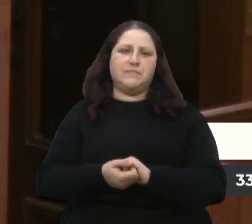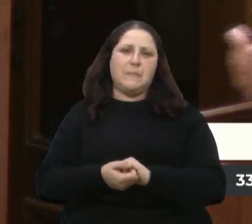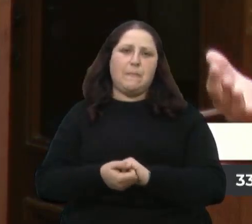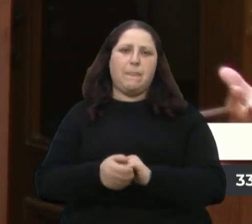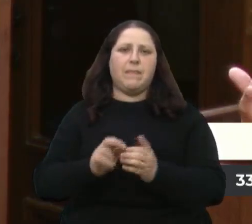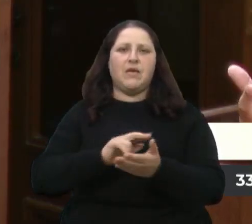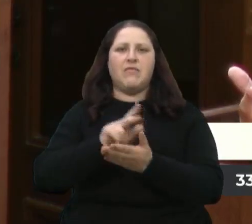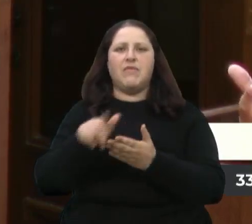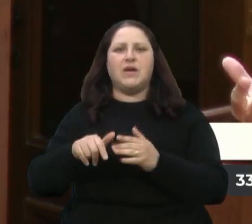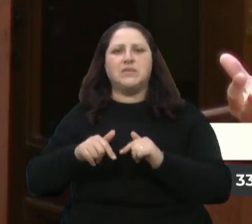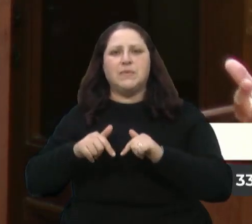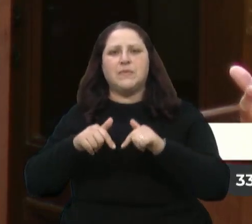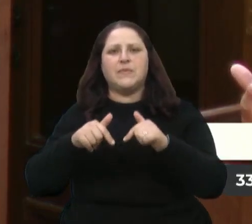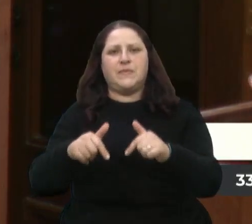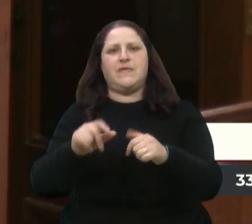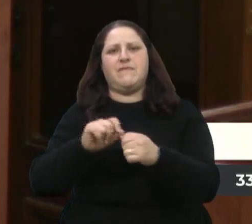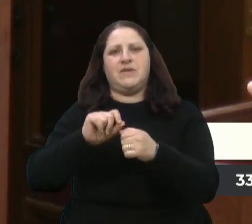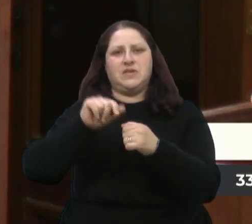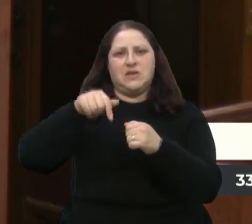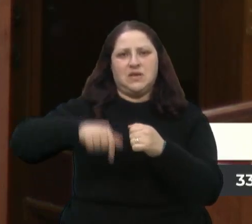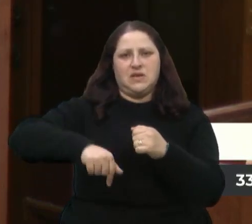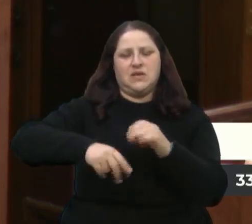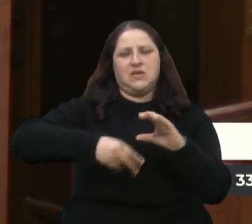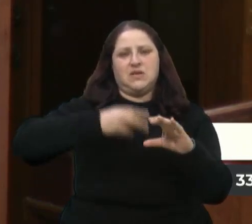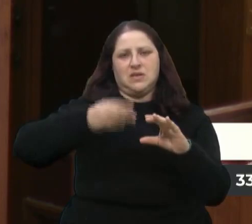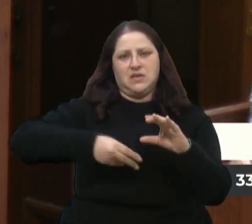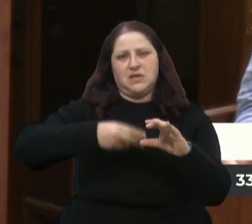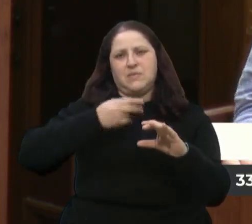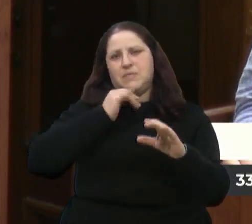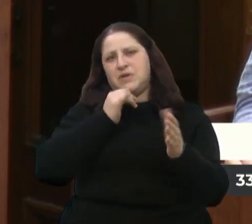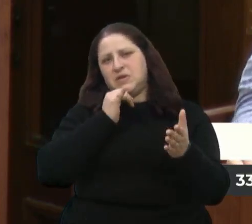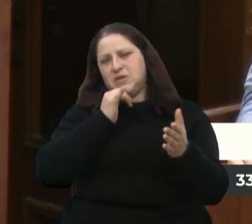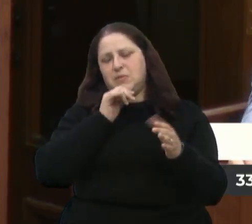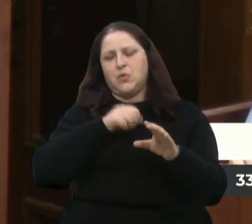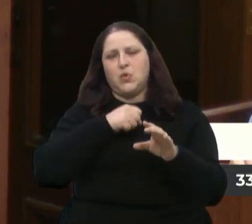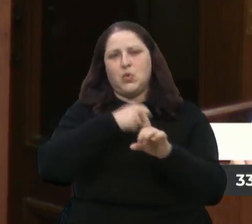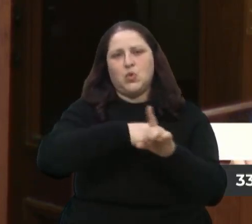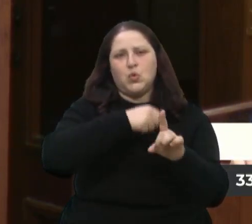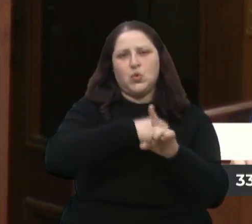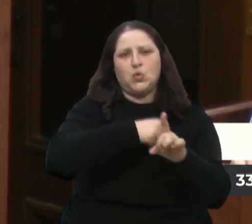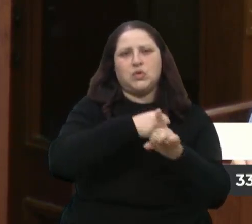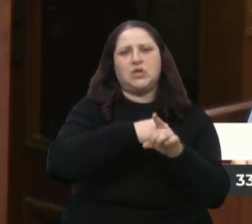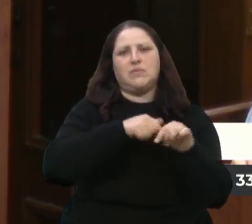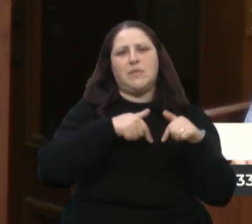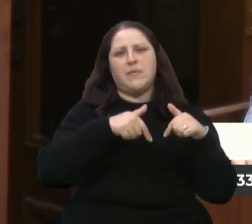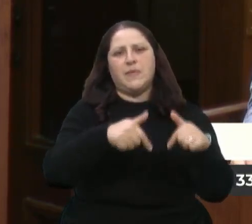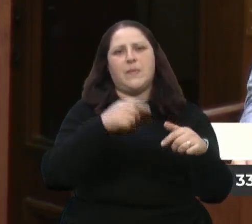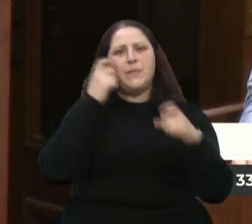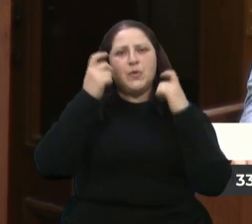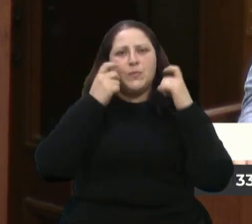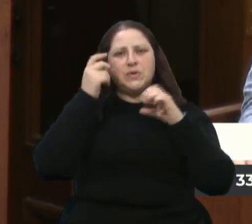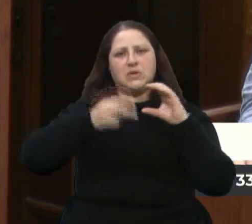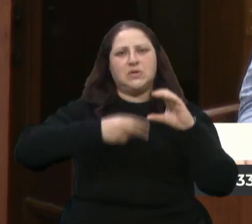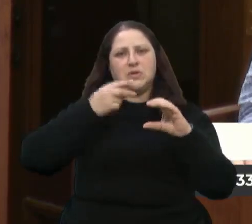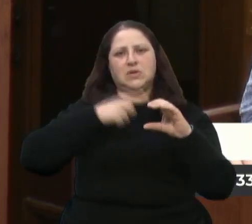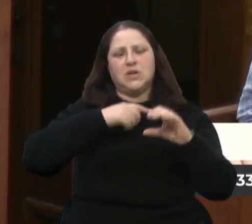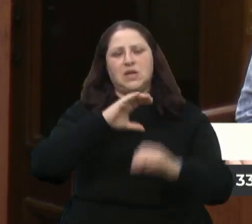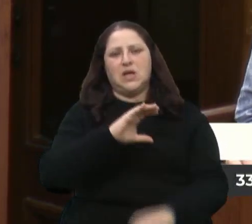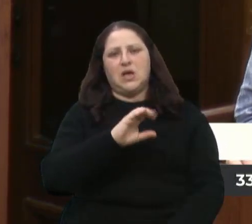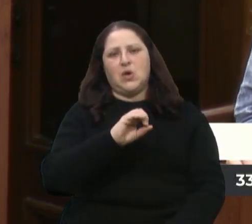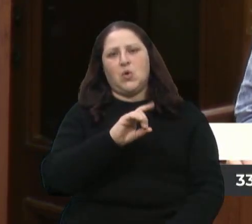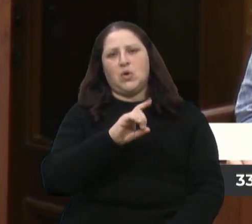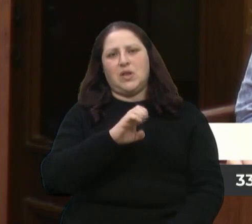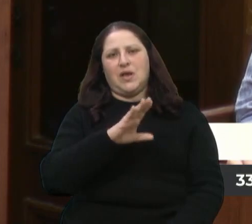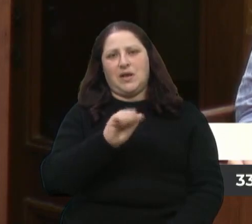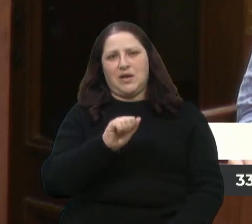várias lutas foram tomadas nessa casa, e quero citar, por exemplo, a luta e a preocupação que essa casa tem com a Codeca. O vereador